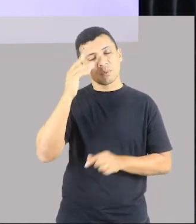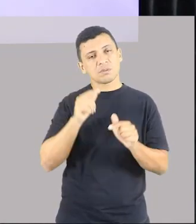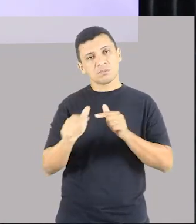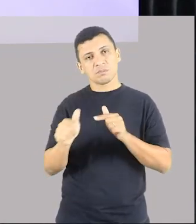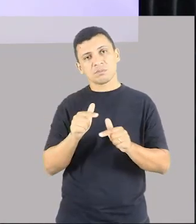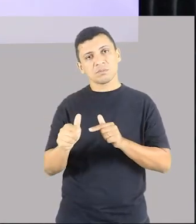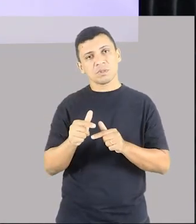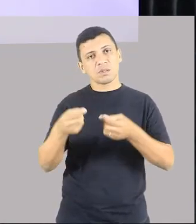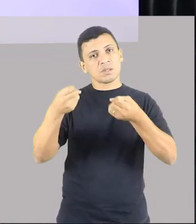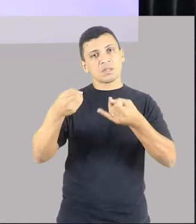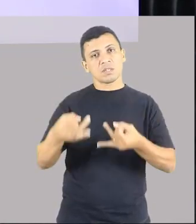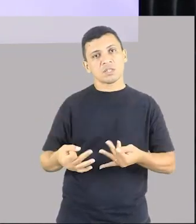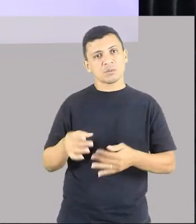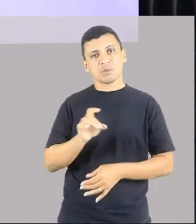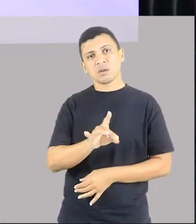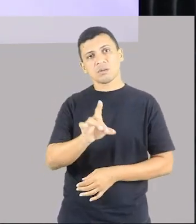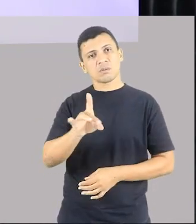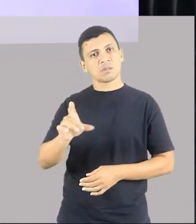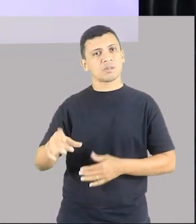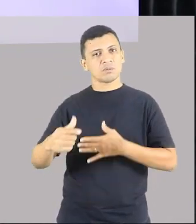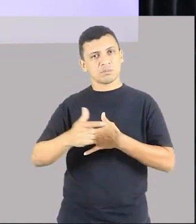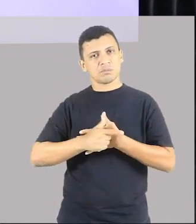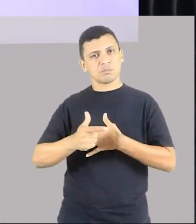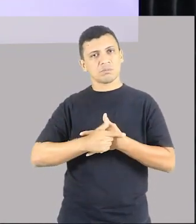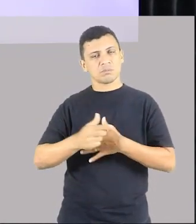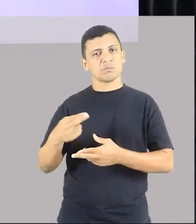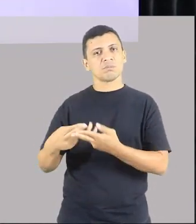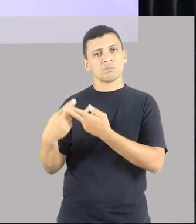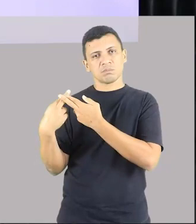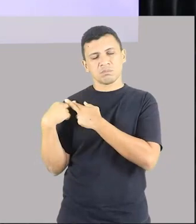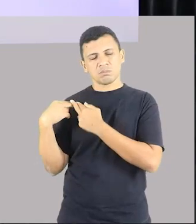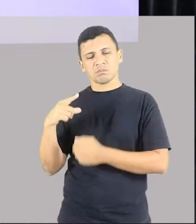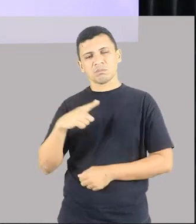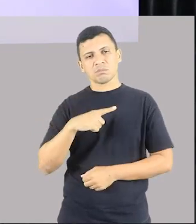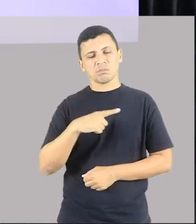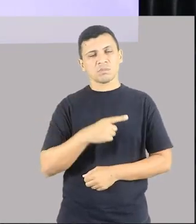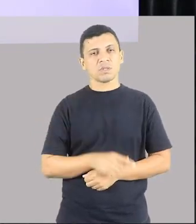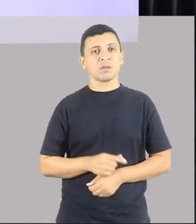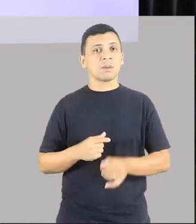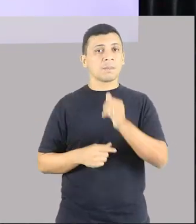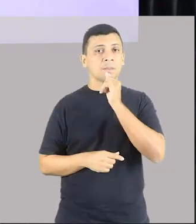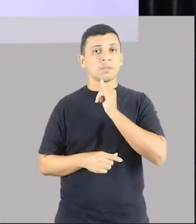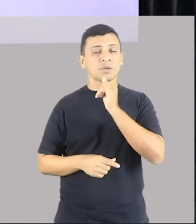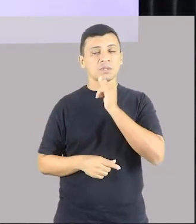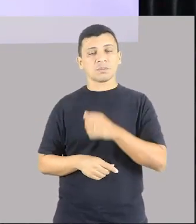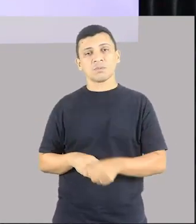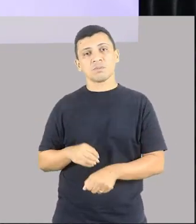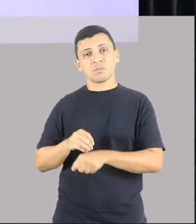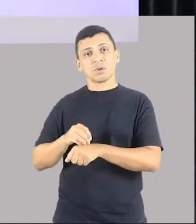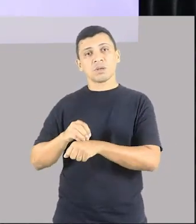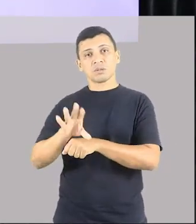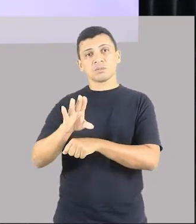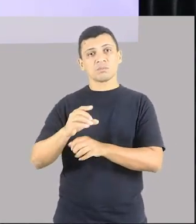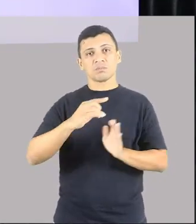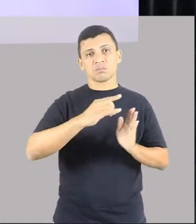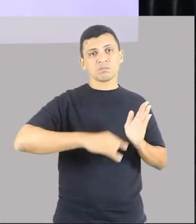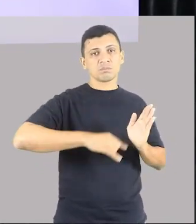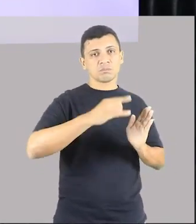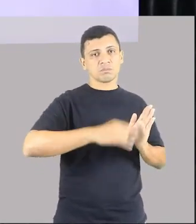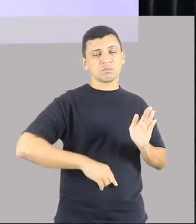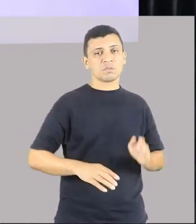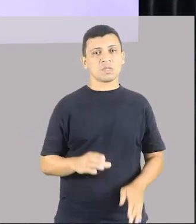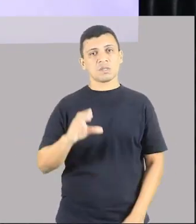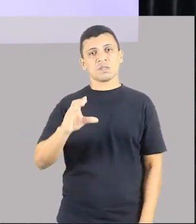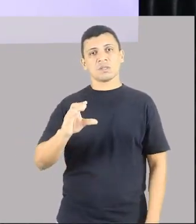esclarecer o desempenho das suas atribuições. Por exemplo, a instrução, uma circular, se você já